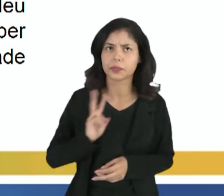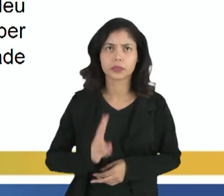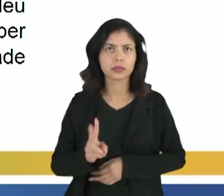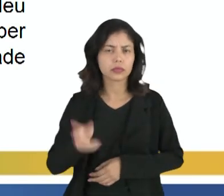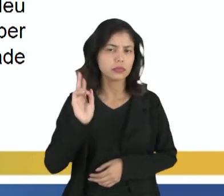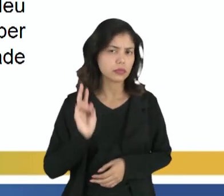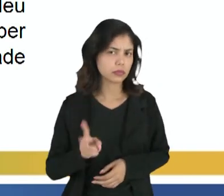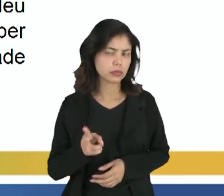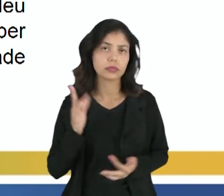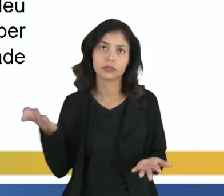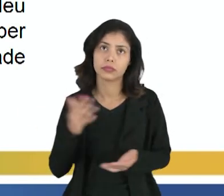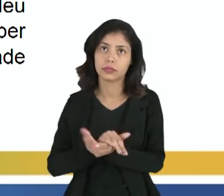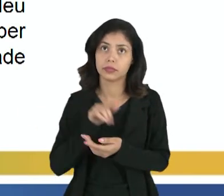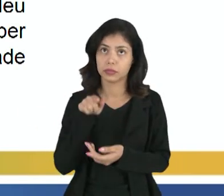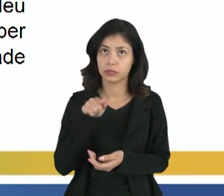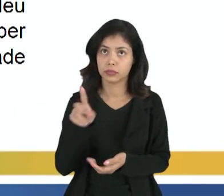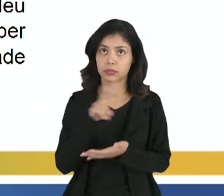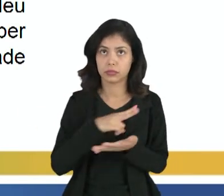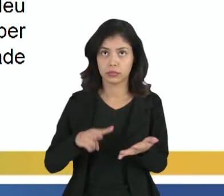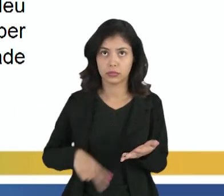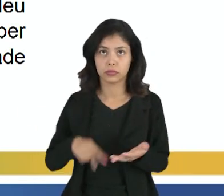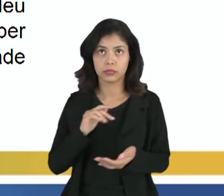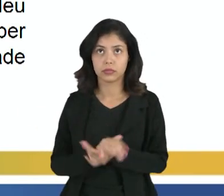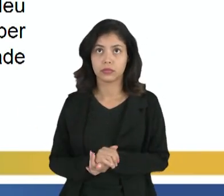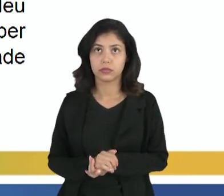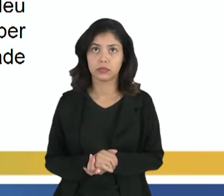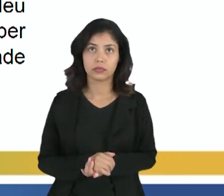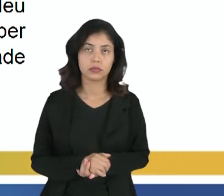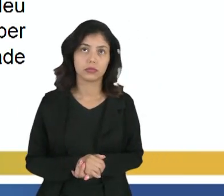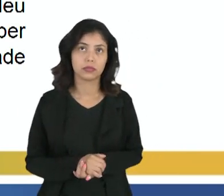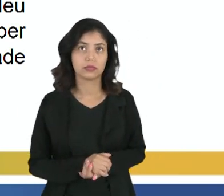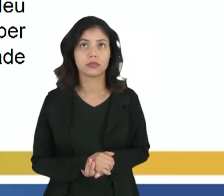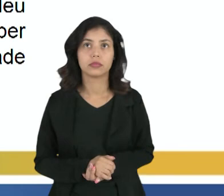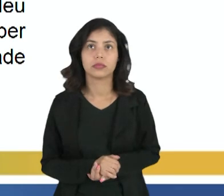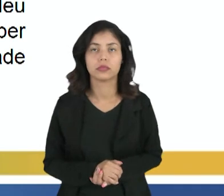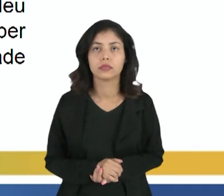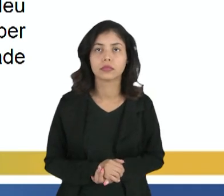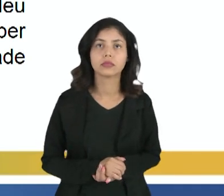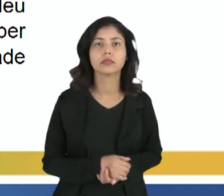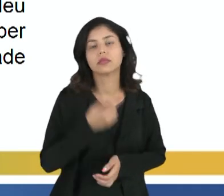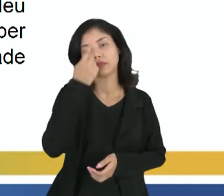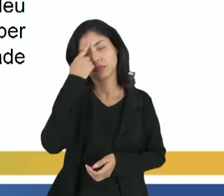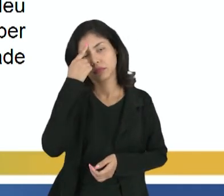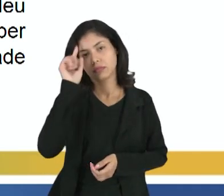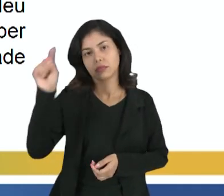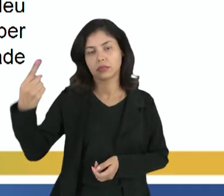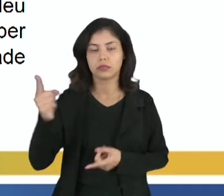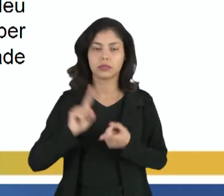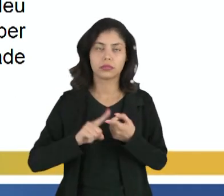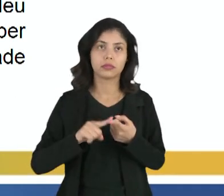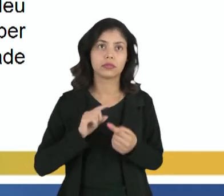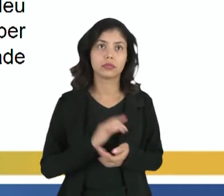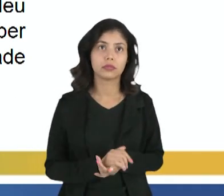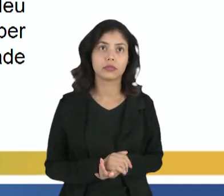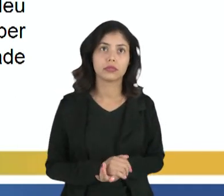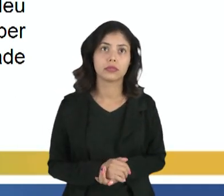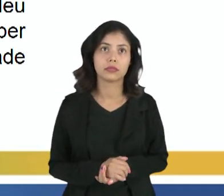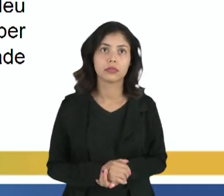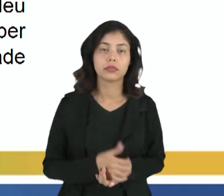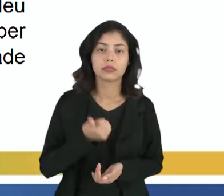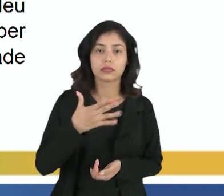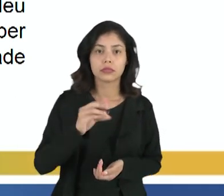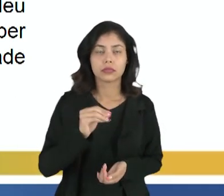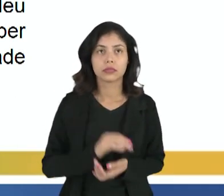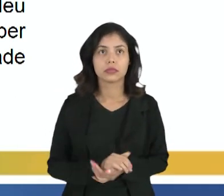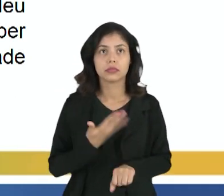continuará a mesma? Para descobrir, leia o livro ou leia a crônica, tá? Em tempos depois da primeira leitura. E dica